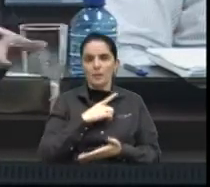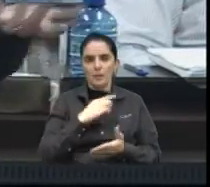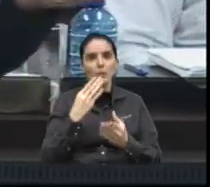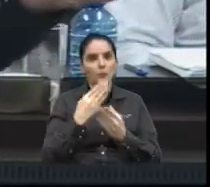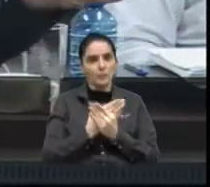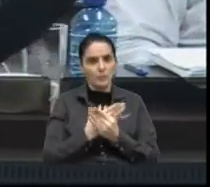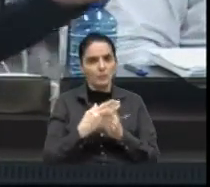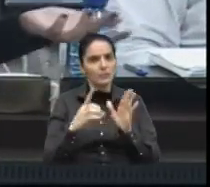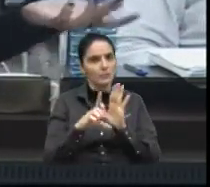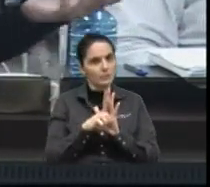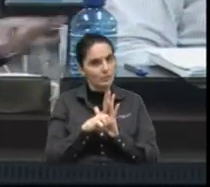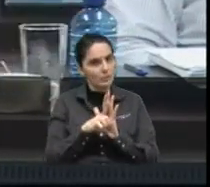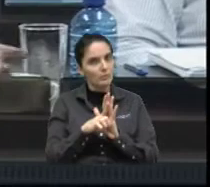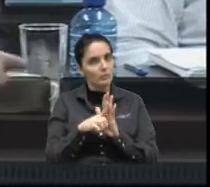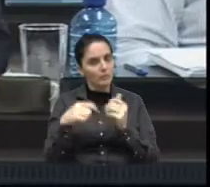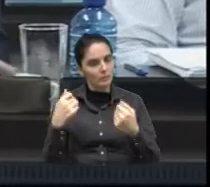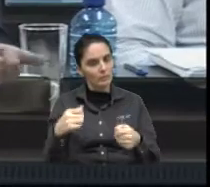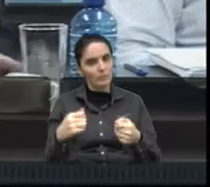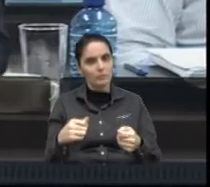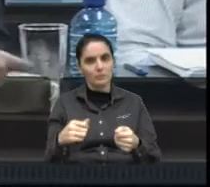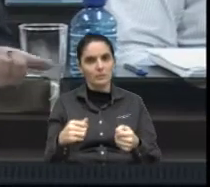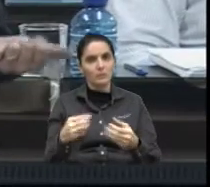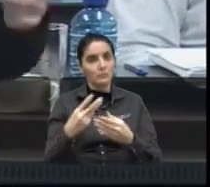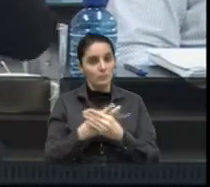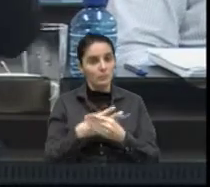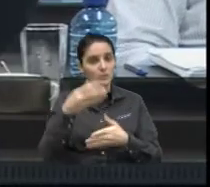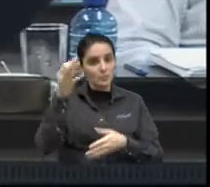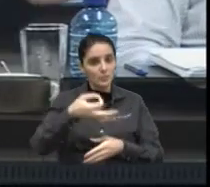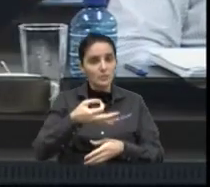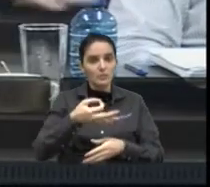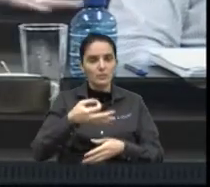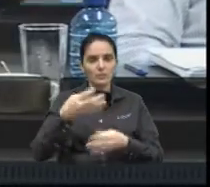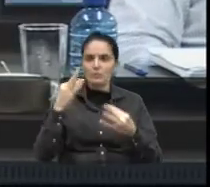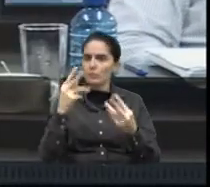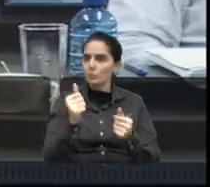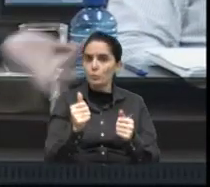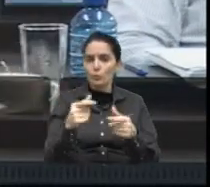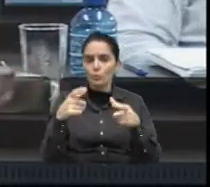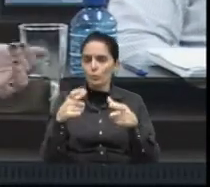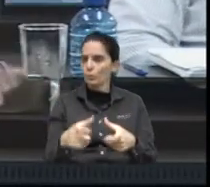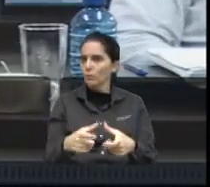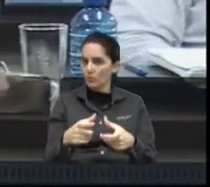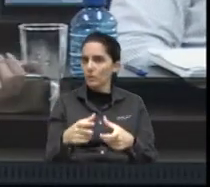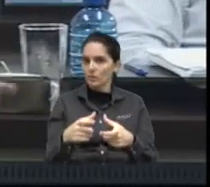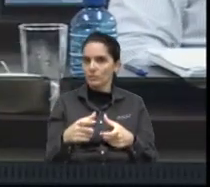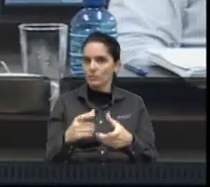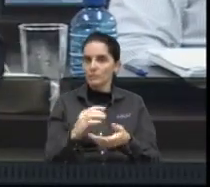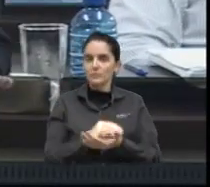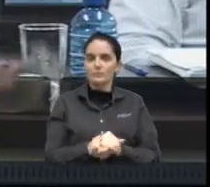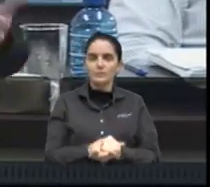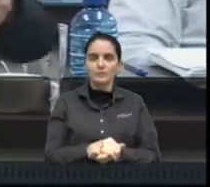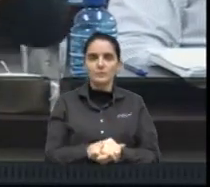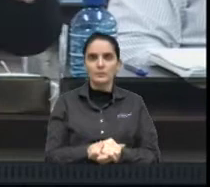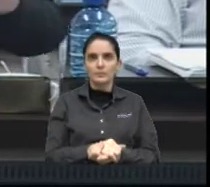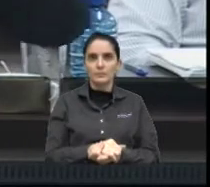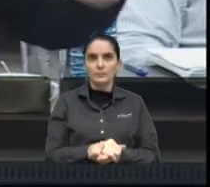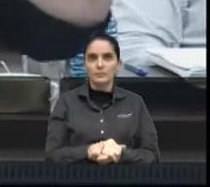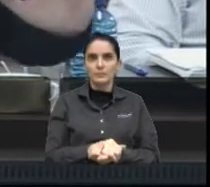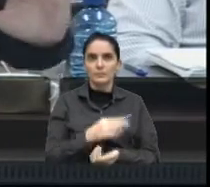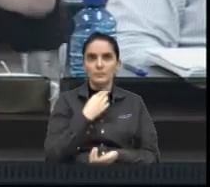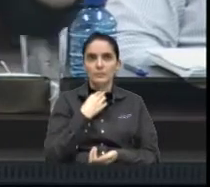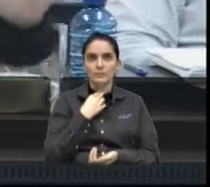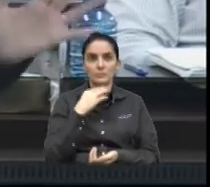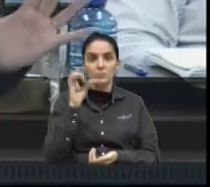ordem constitucional que deve ser seguido pelas câmaras municipais e por toda a casa legislativa em todas as esferas nós não podemos simplesmente